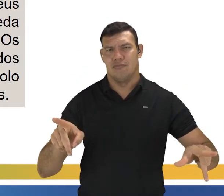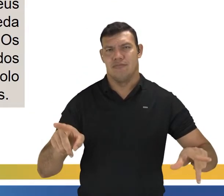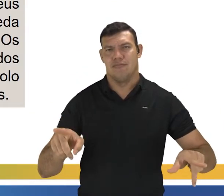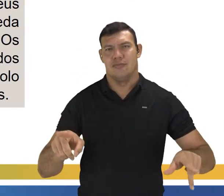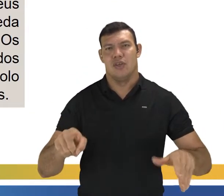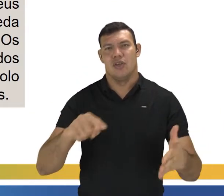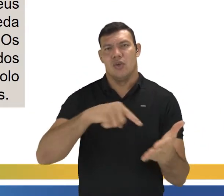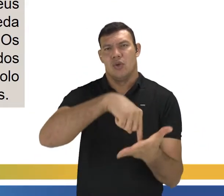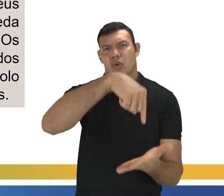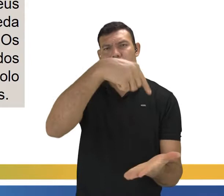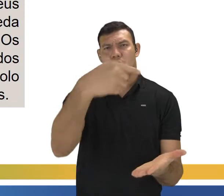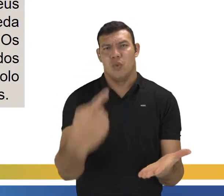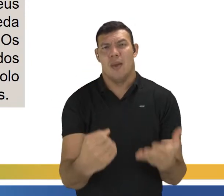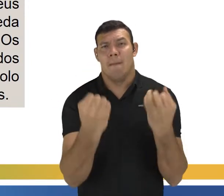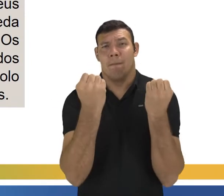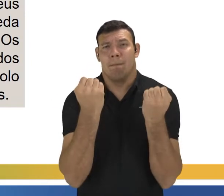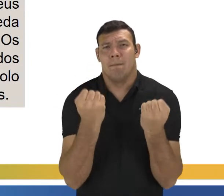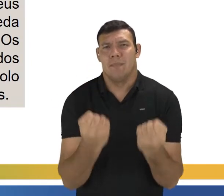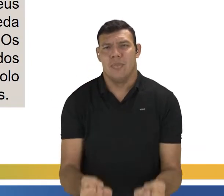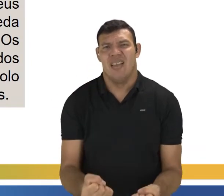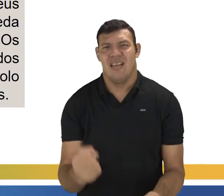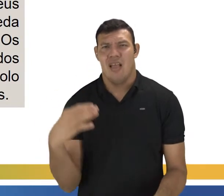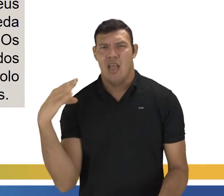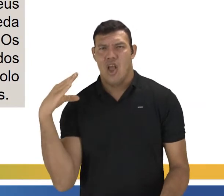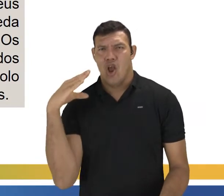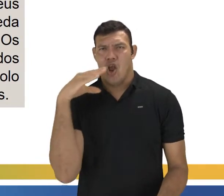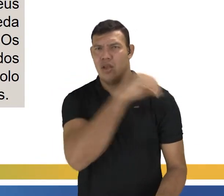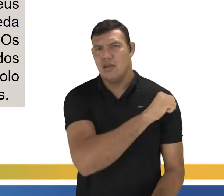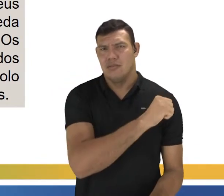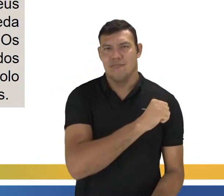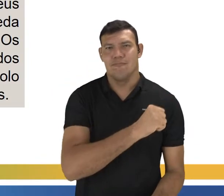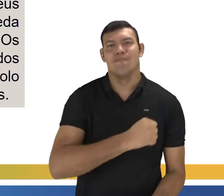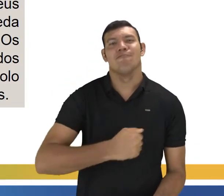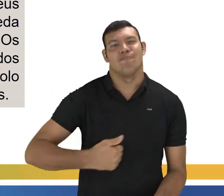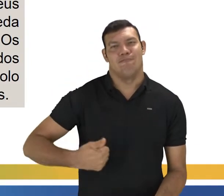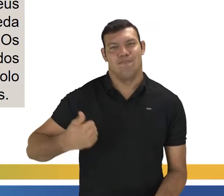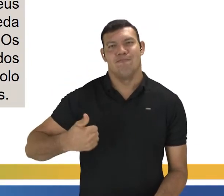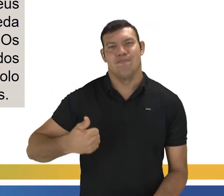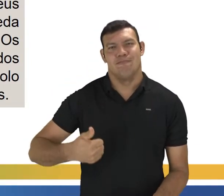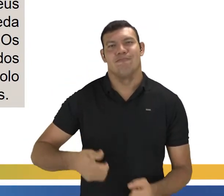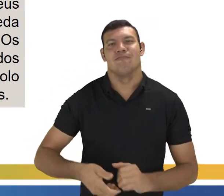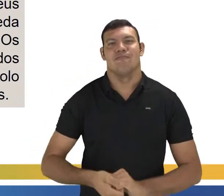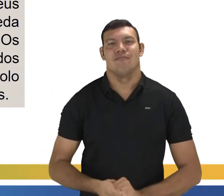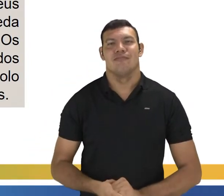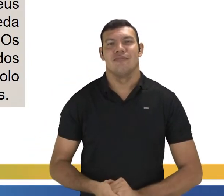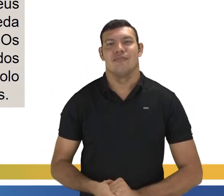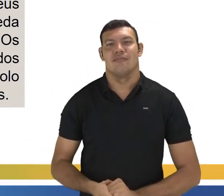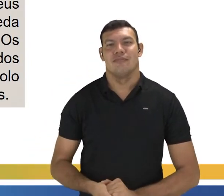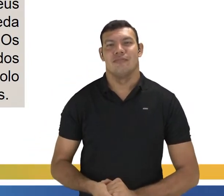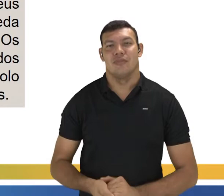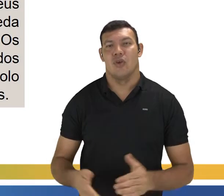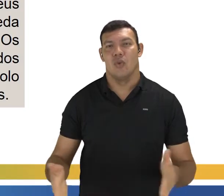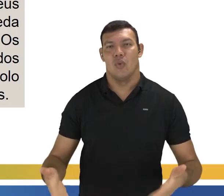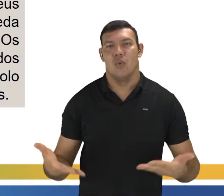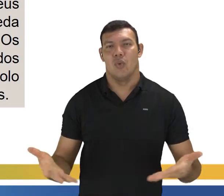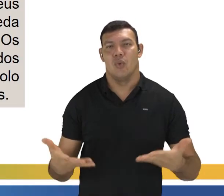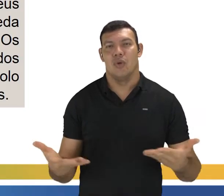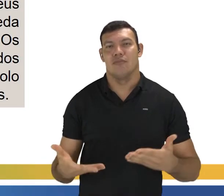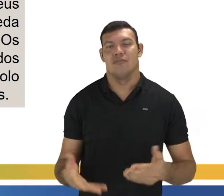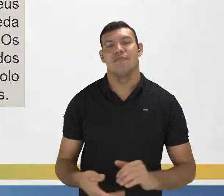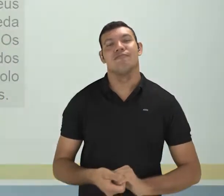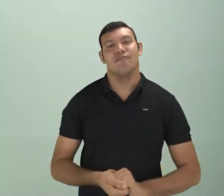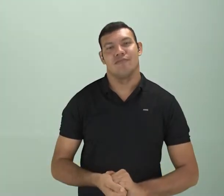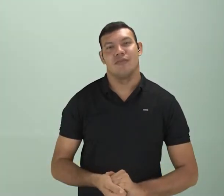o corpo mais pesado alcançaria o sol antes dos mais leves certo então